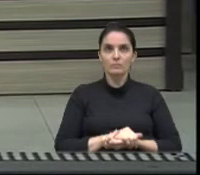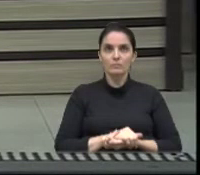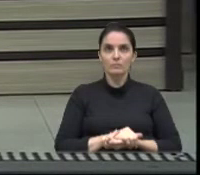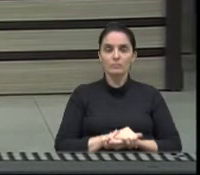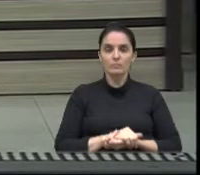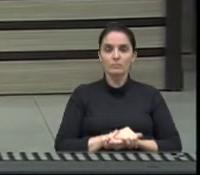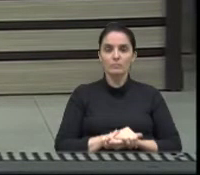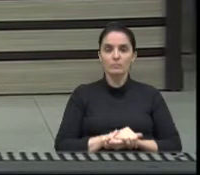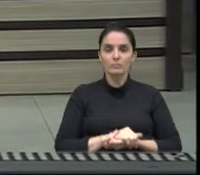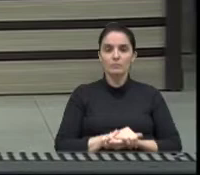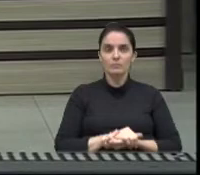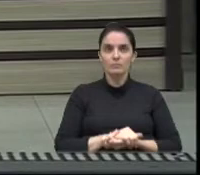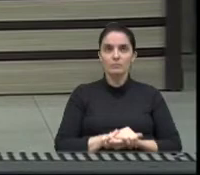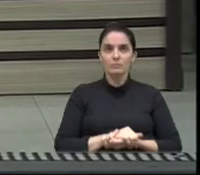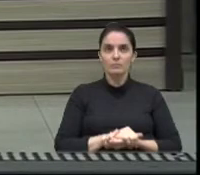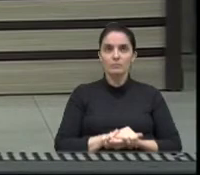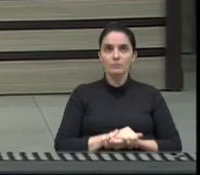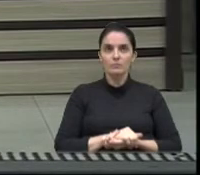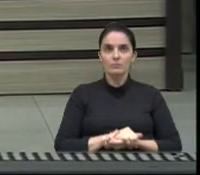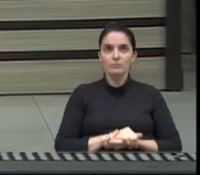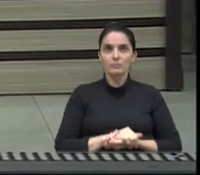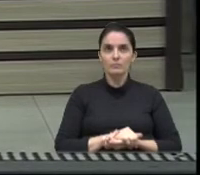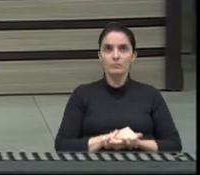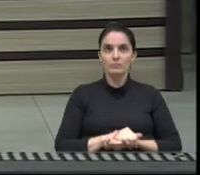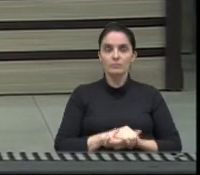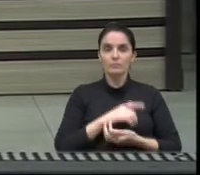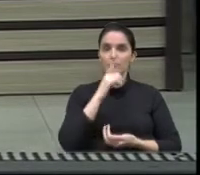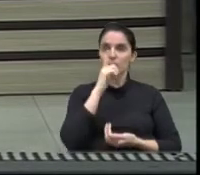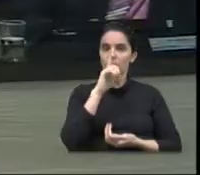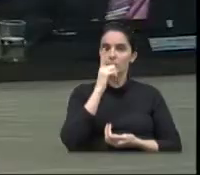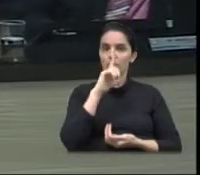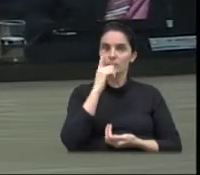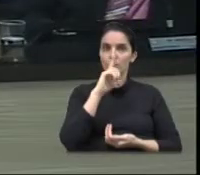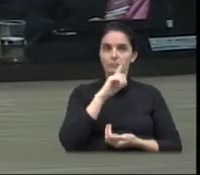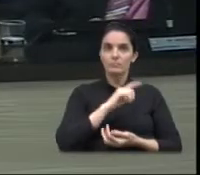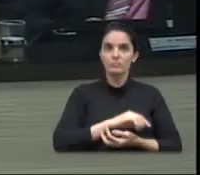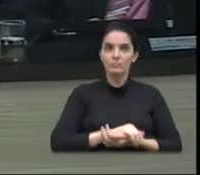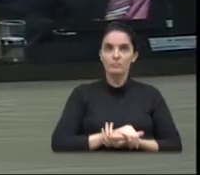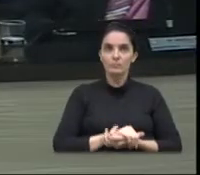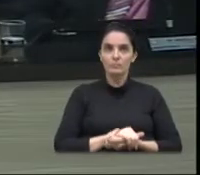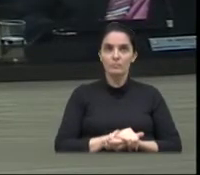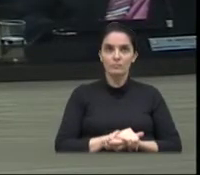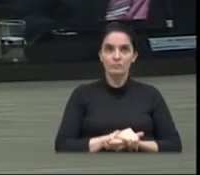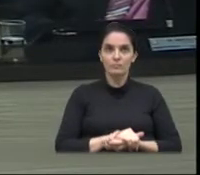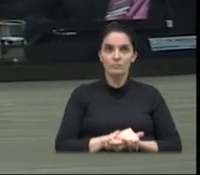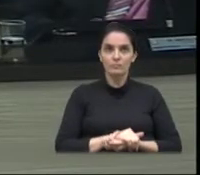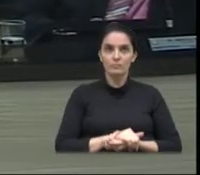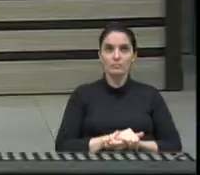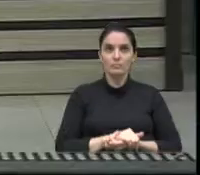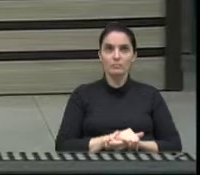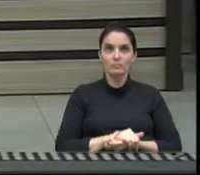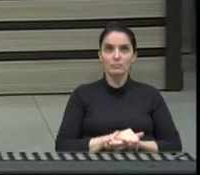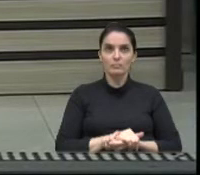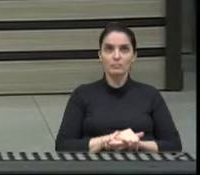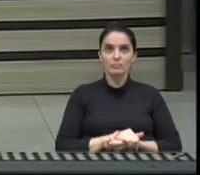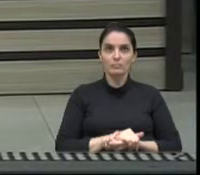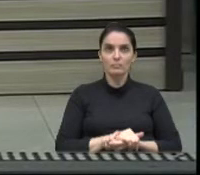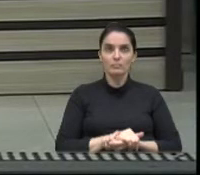Wagner Barbosa. Alguém mais? Eu, senhora presidenta. Lebão da Jeová Rafá.